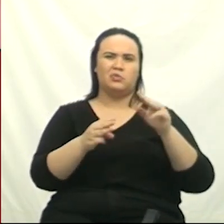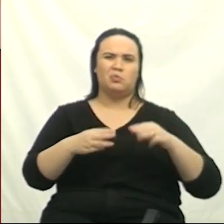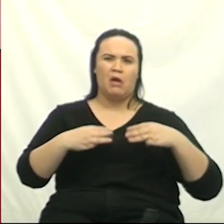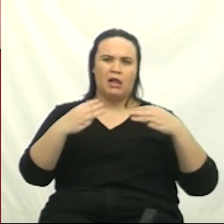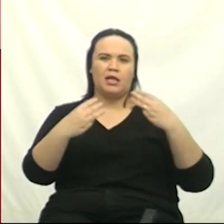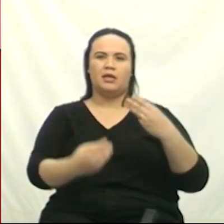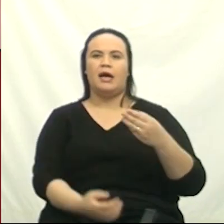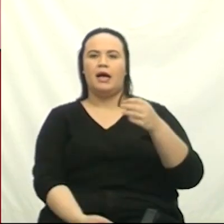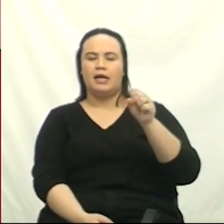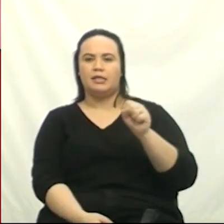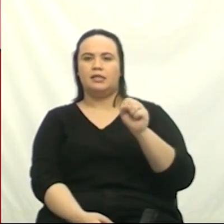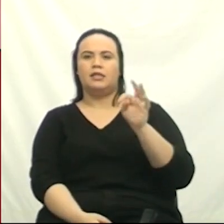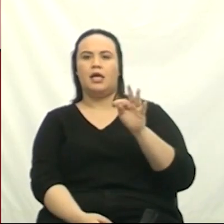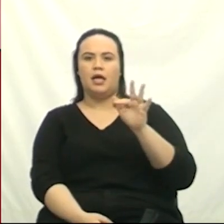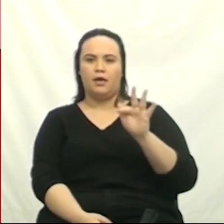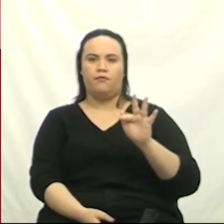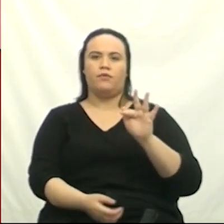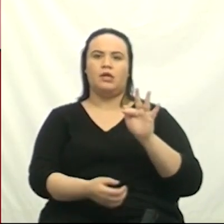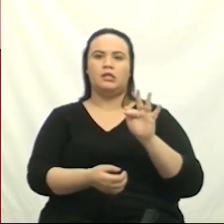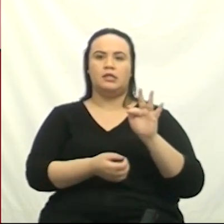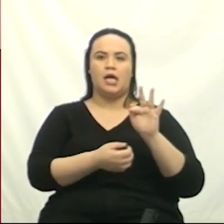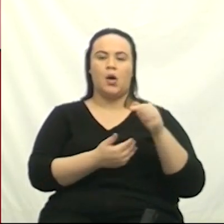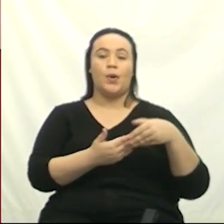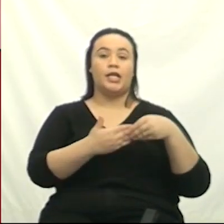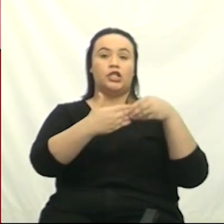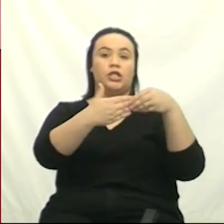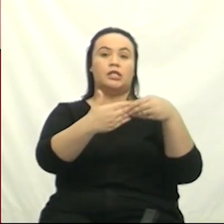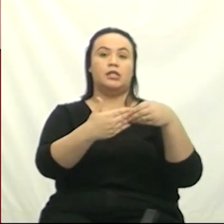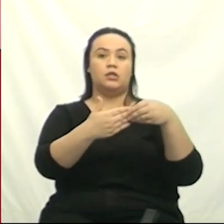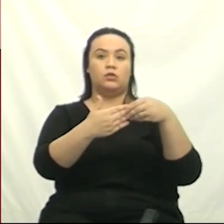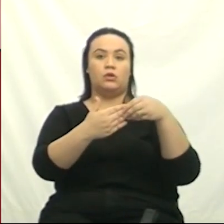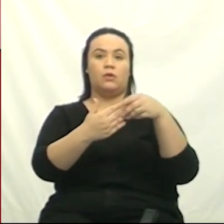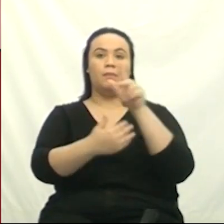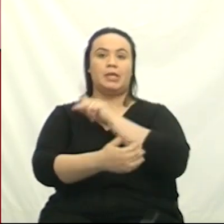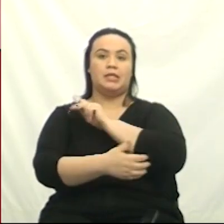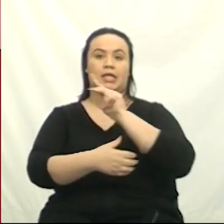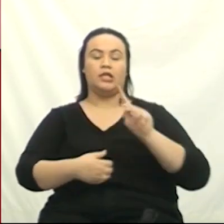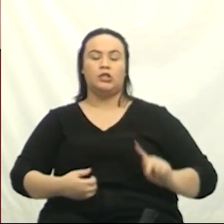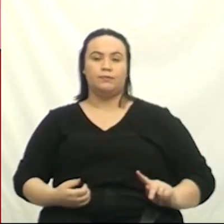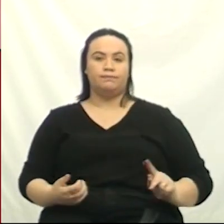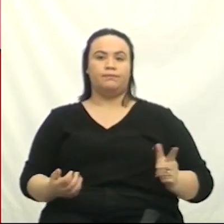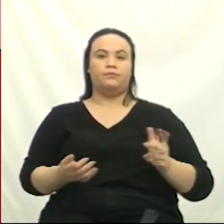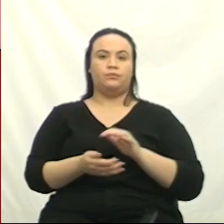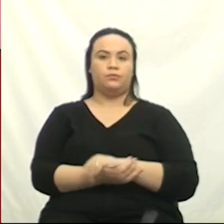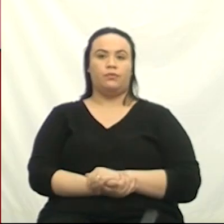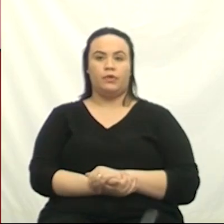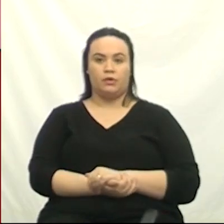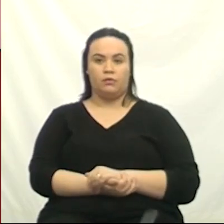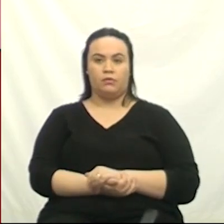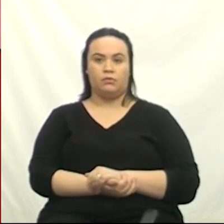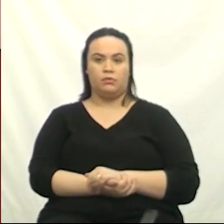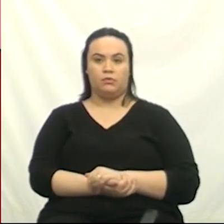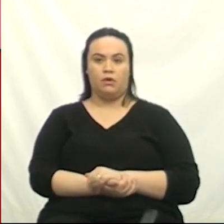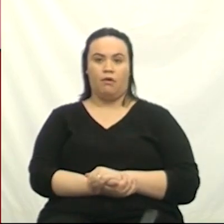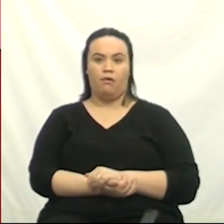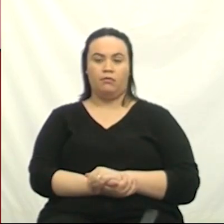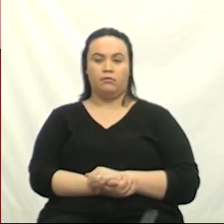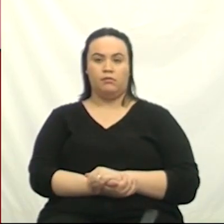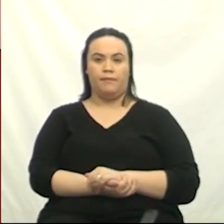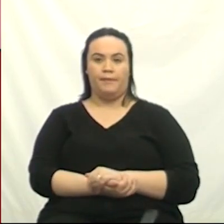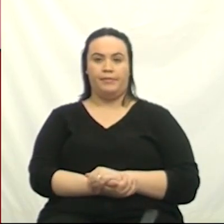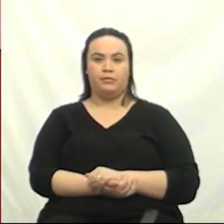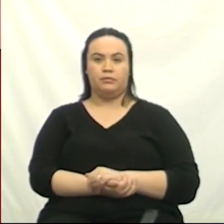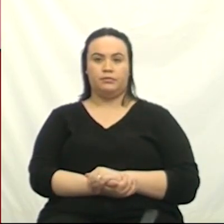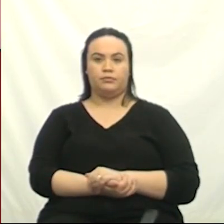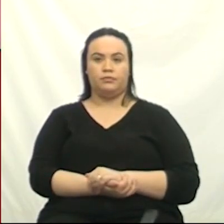do STF que são uma indicação do presidente né do então presidente dos presidentes que se passaram